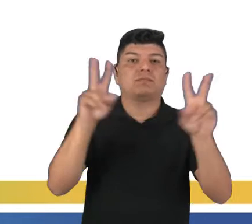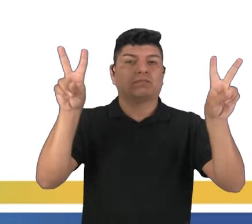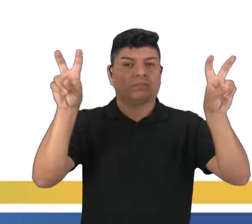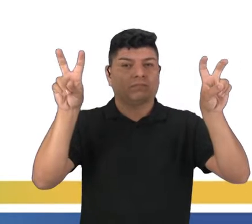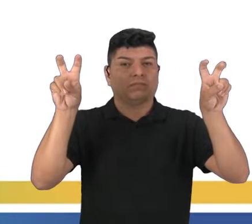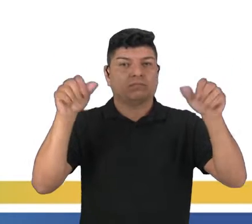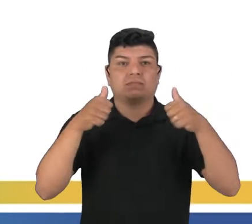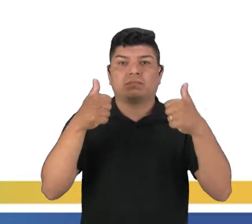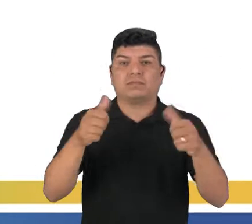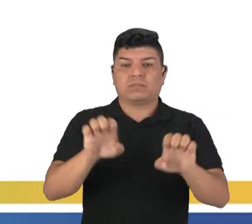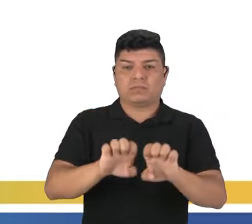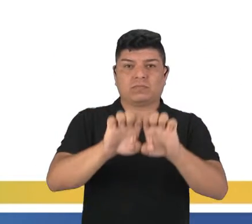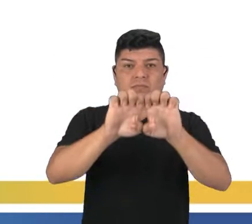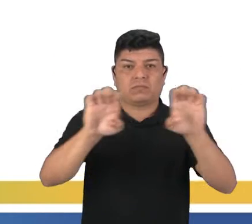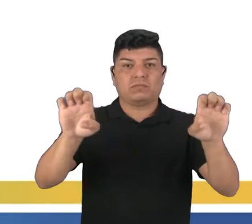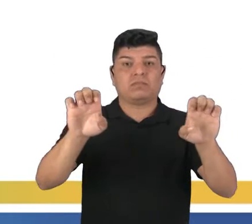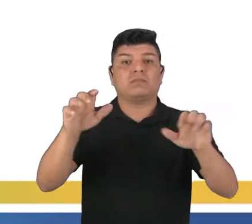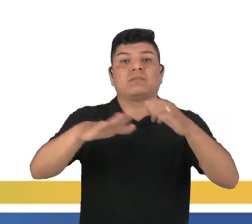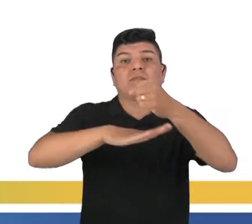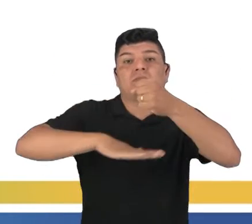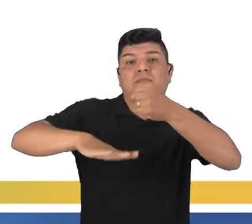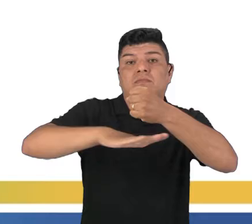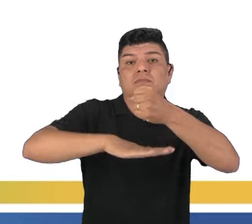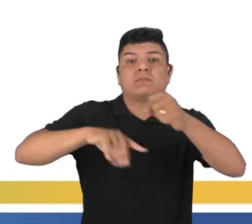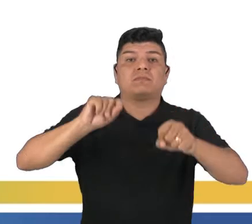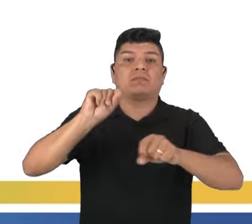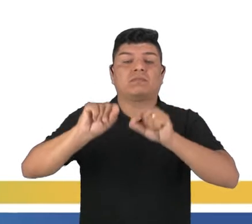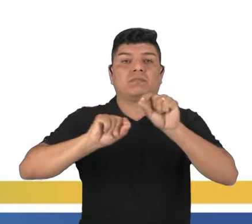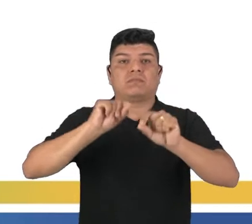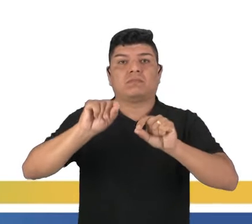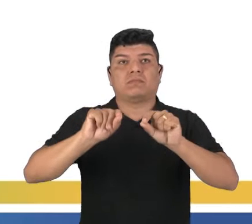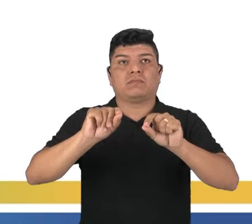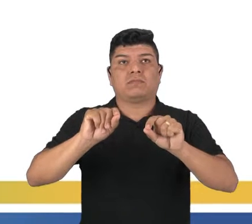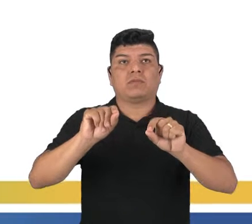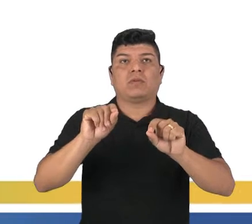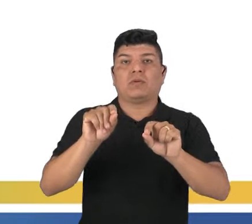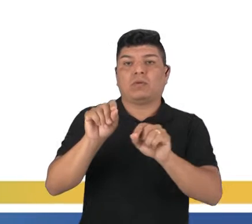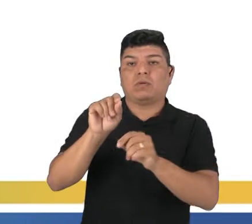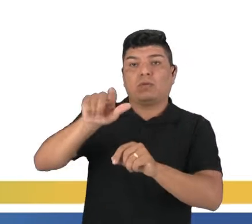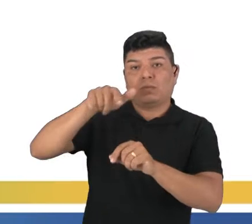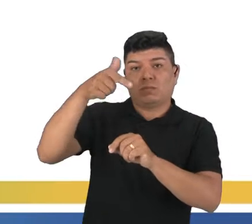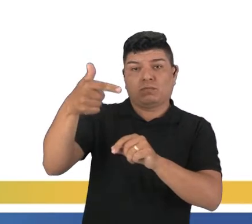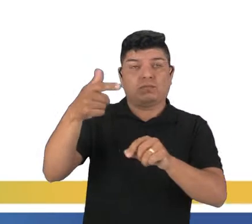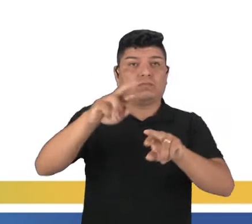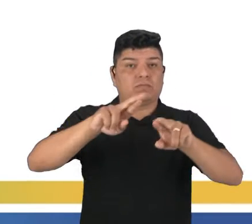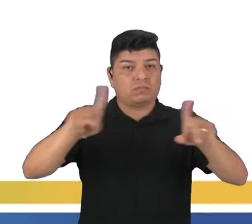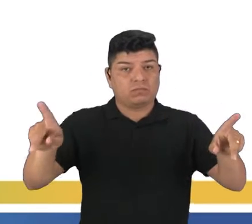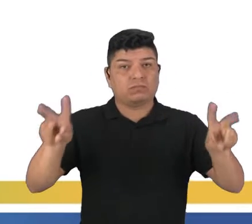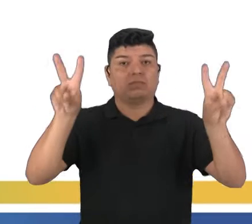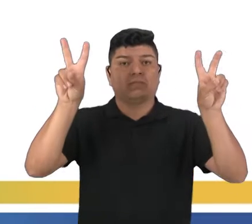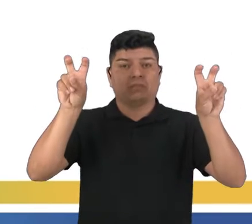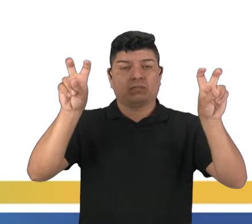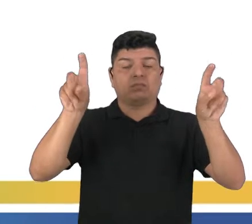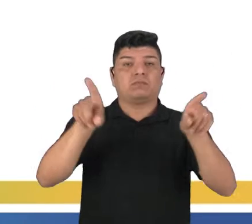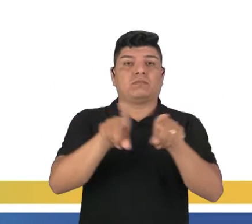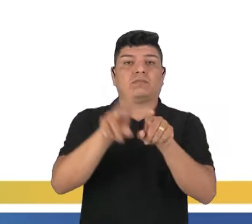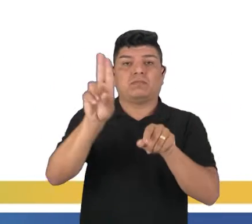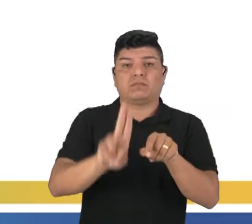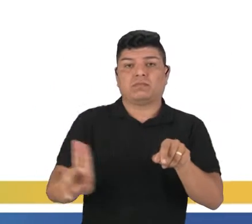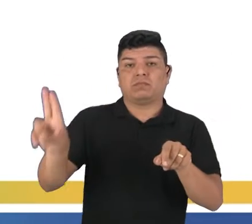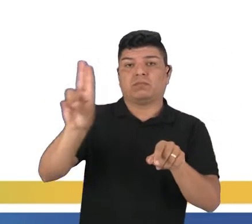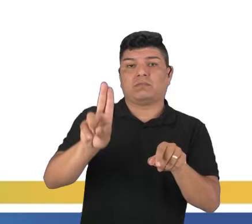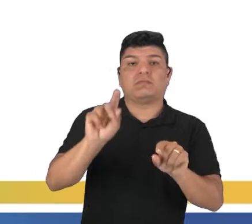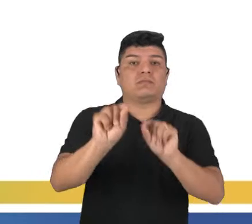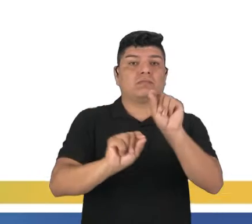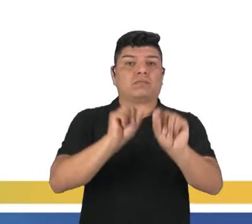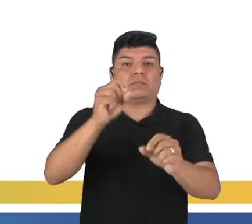tá? Sua estrutura, ela se baseia na composição ou decomposição de um assunto, utilizando